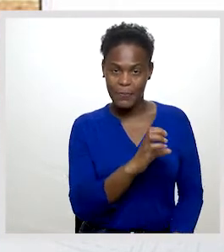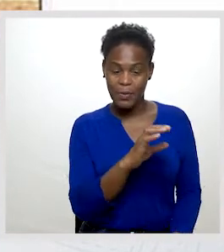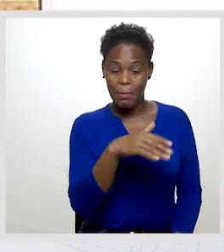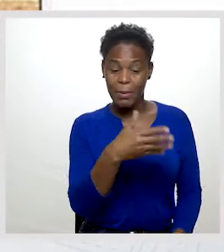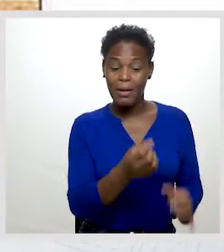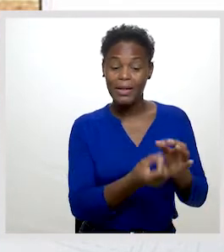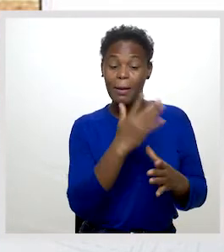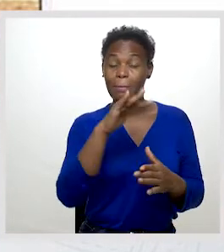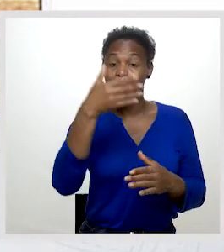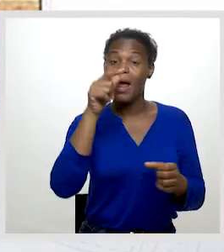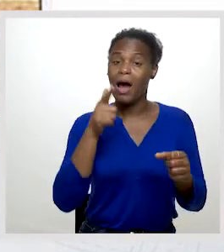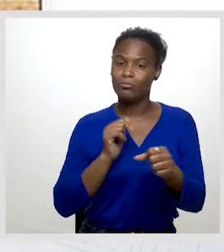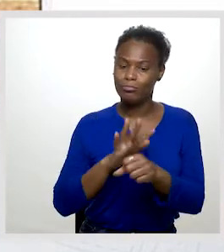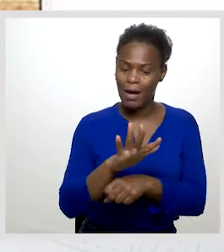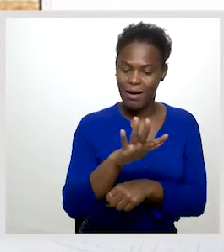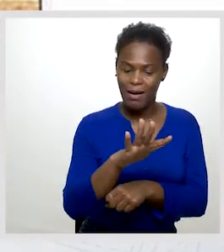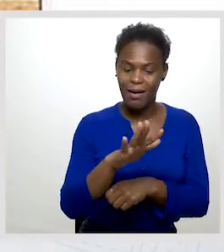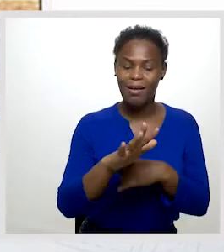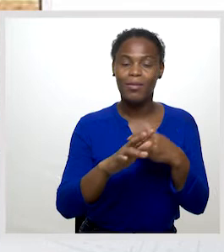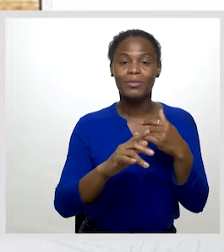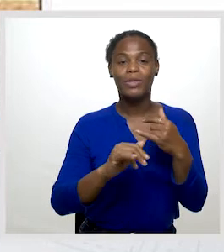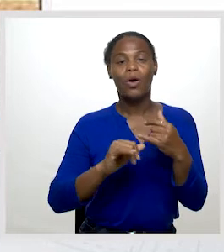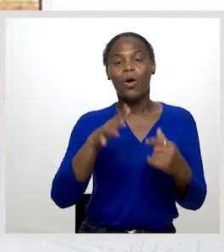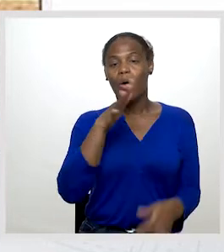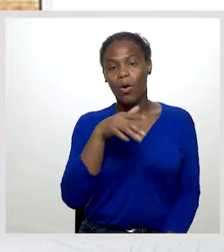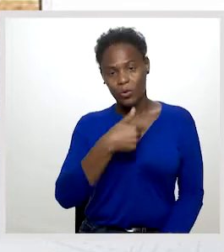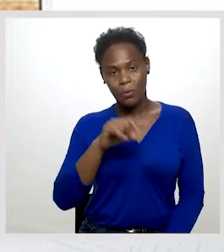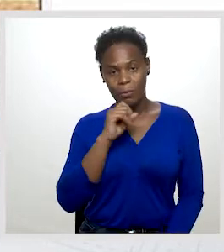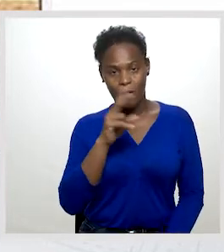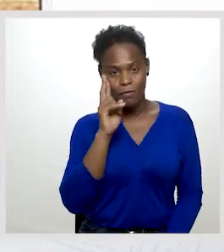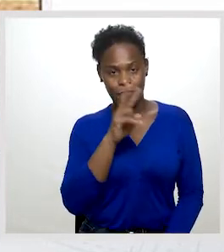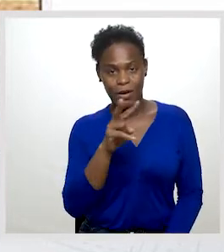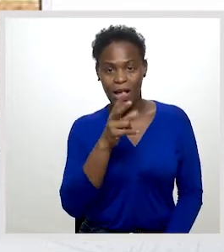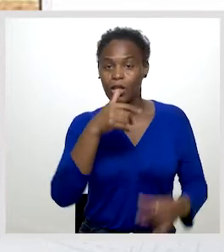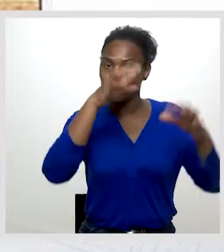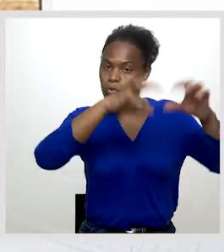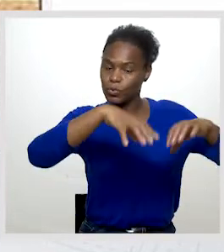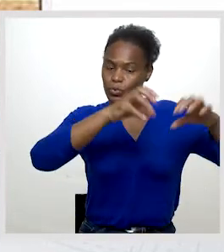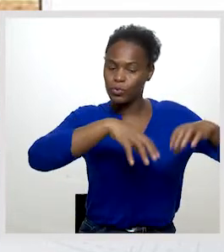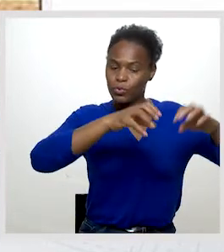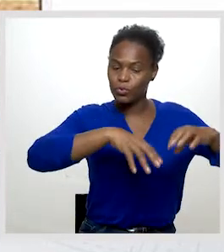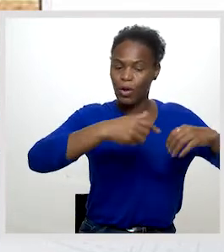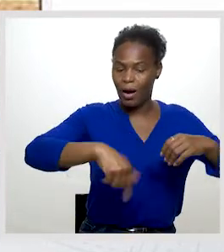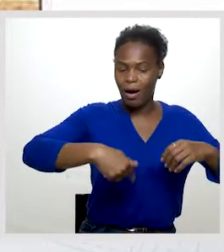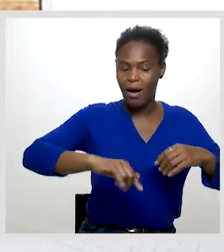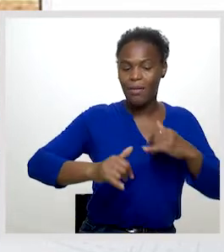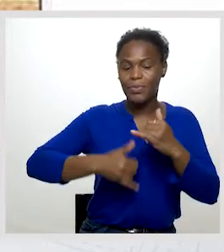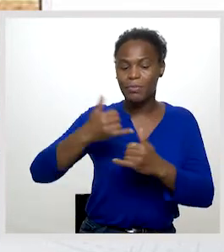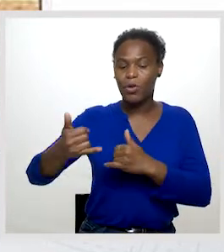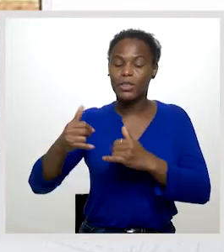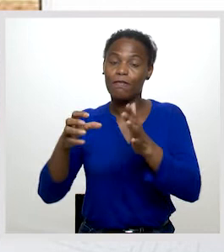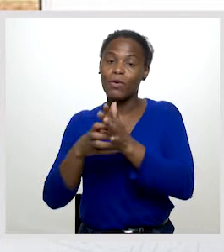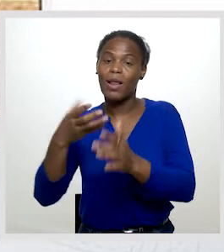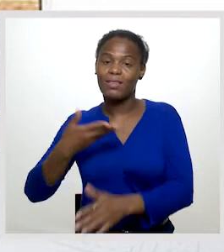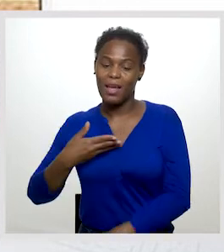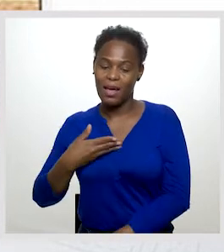primeiros mares e oceanos primitivos, né? Nesse caso, onde podemos observar a queda da chuva, né? E na